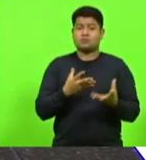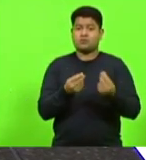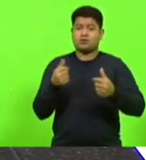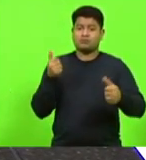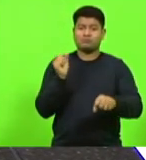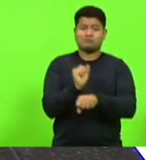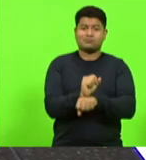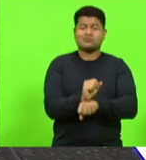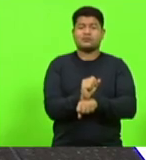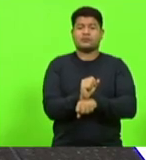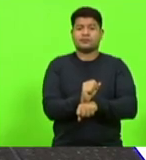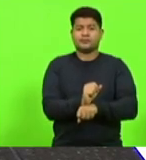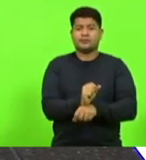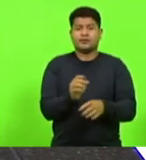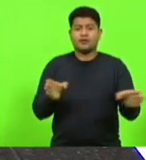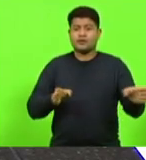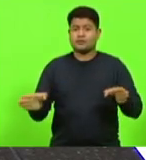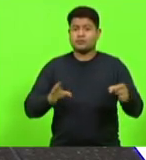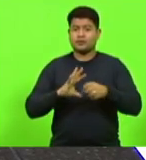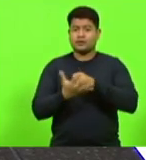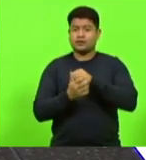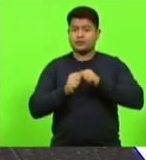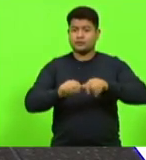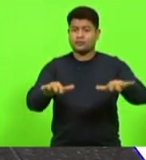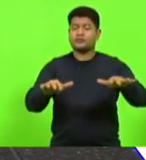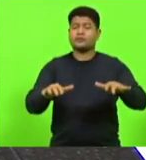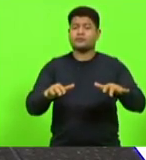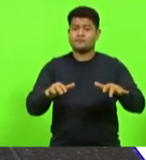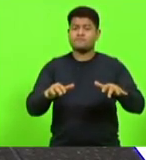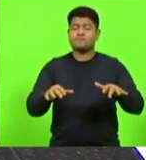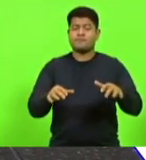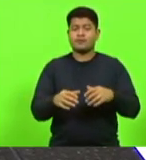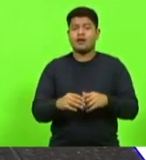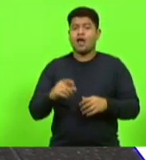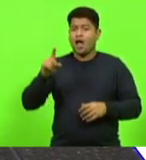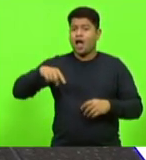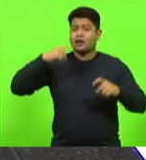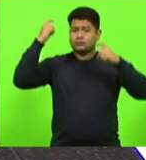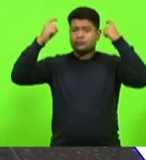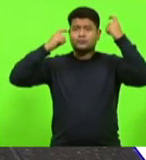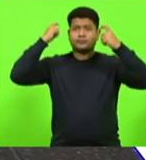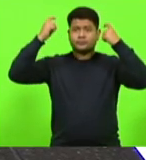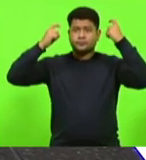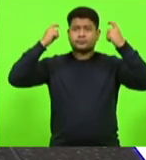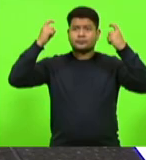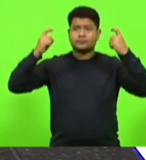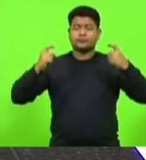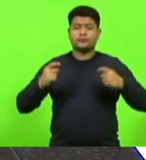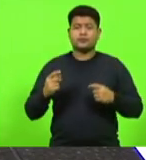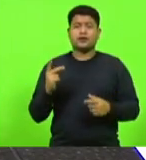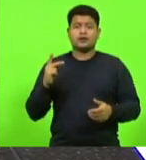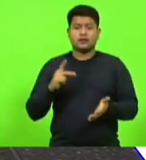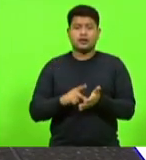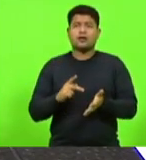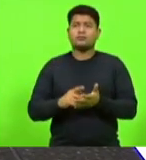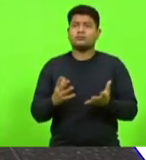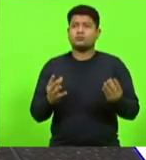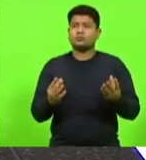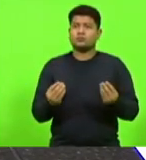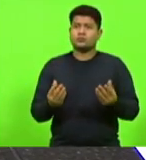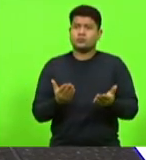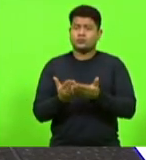longo desse período, algo muito preocupante. Tá? A gente recebe realmente demandas, sim, pessoas